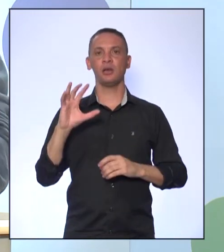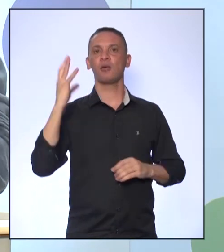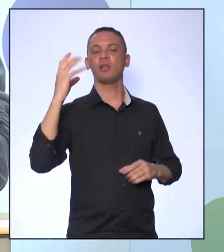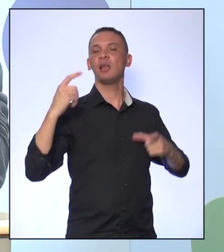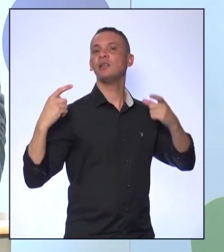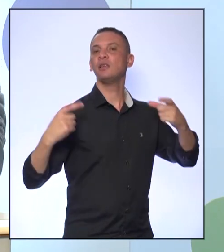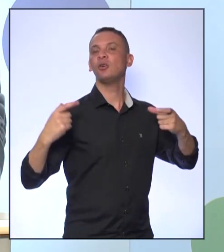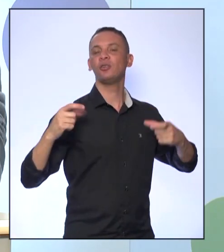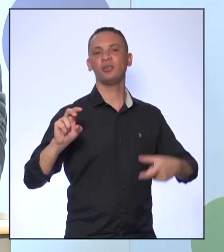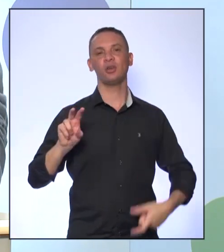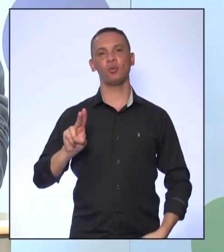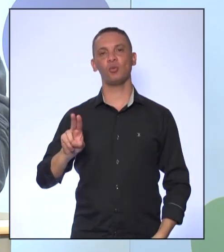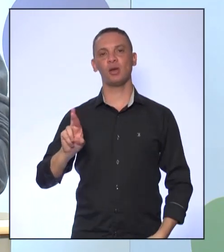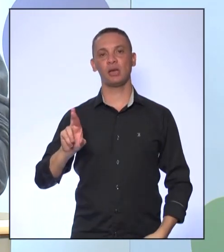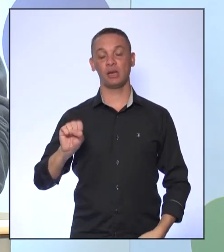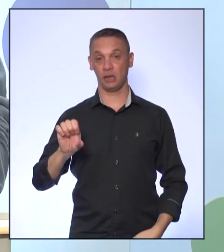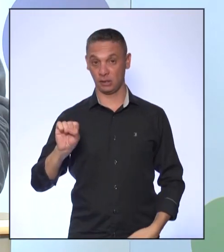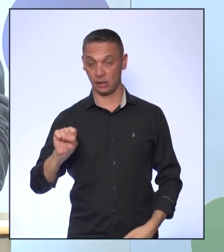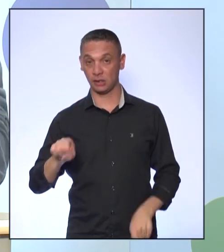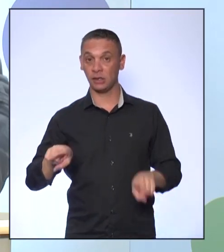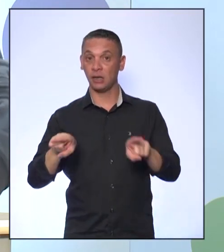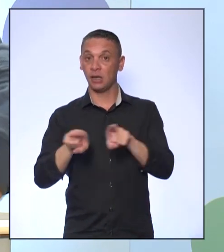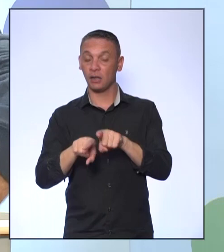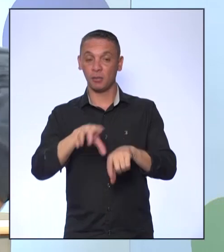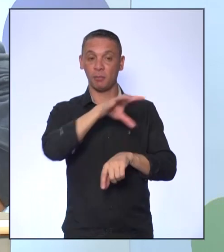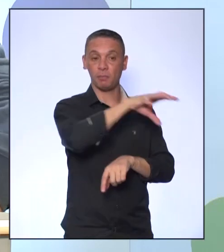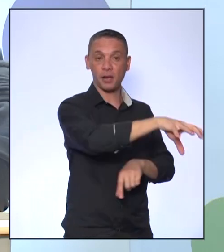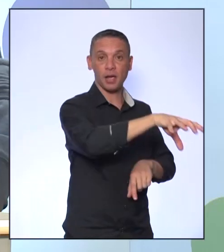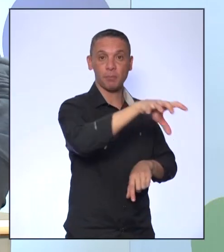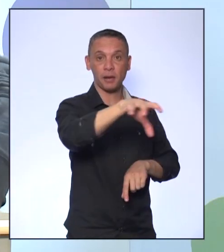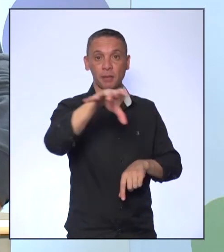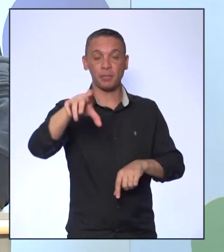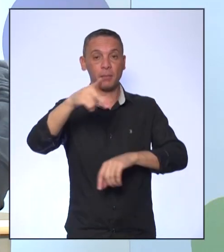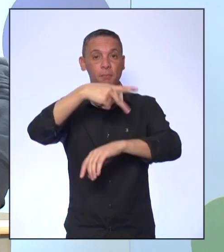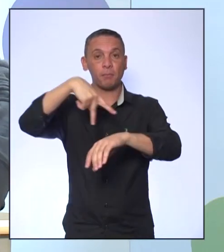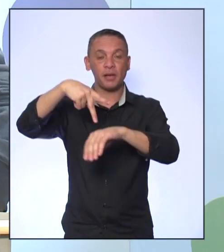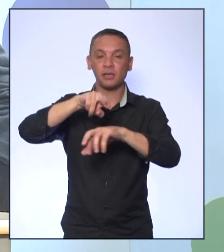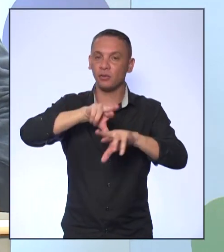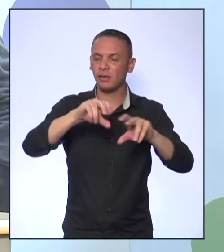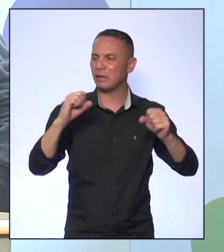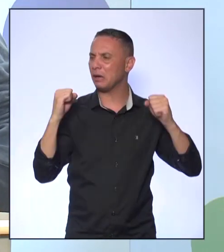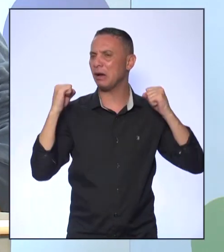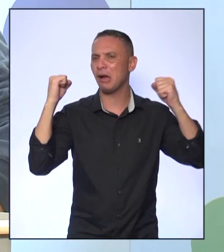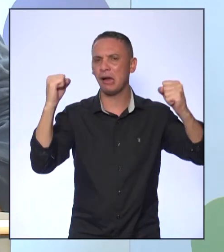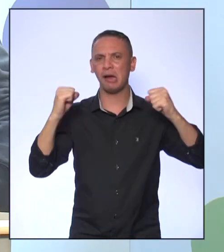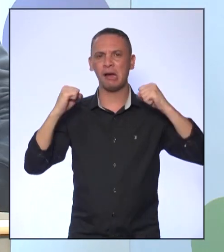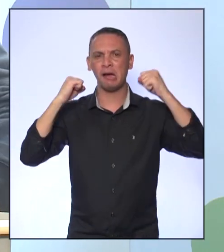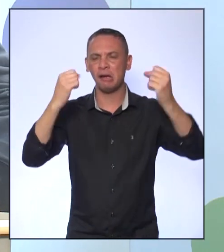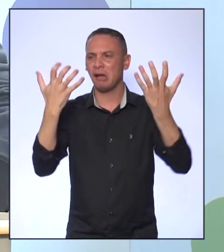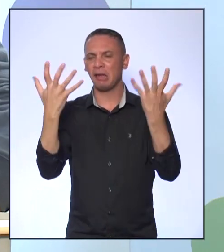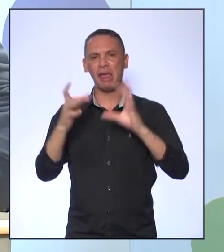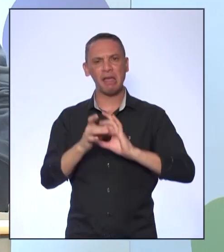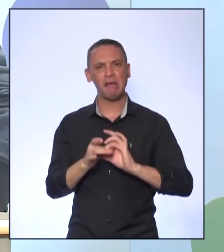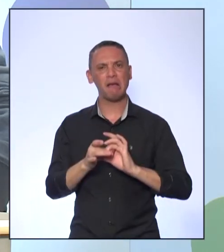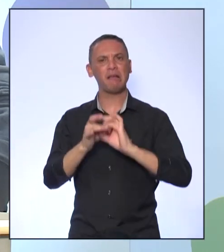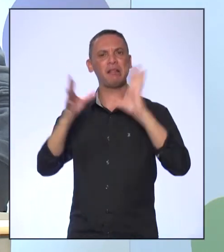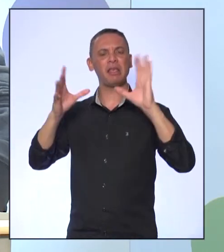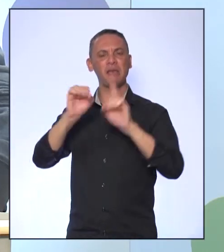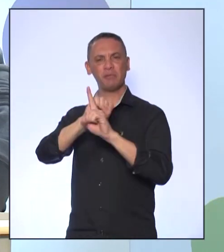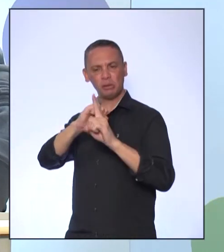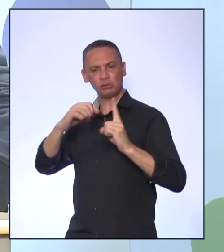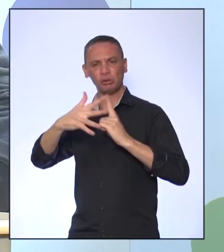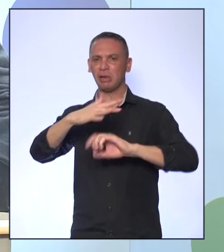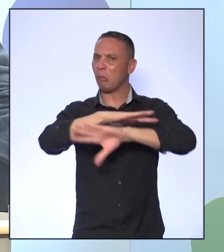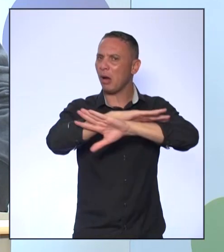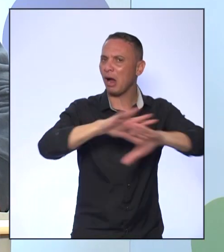só na União Soviética, como também em outros países, reivindicando a libertação do bloco socialista